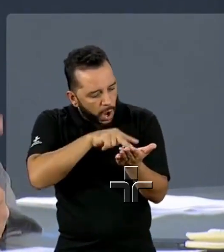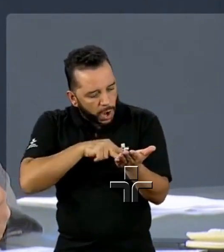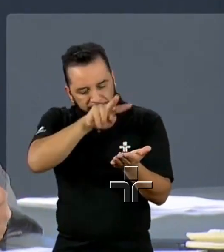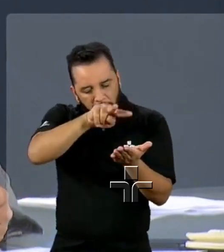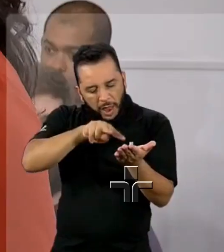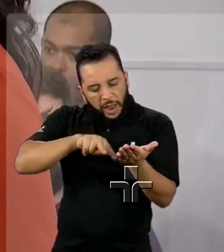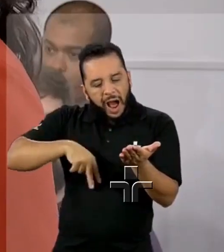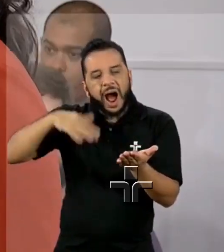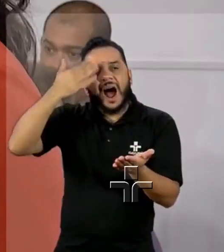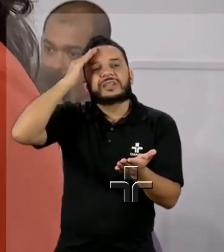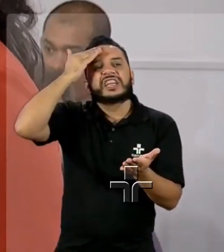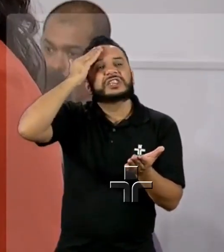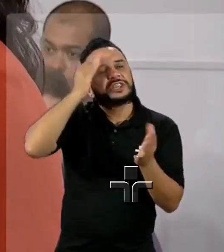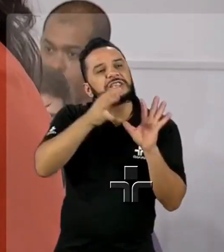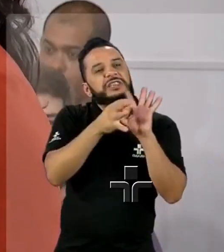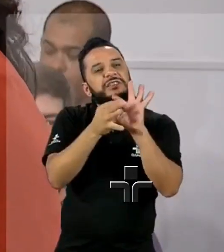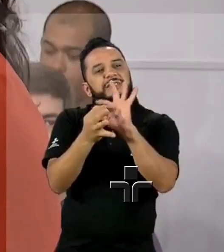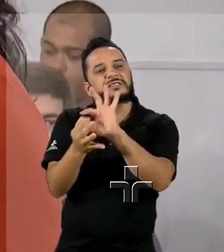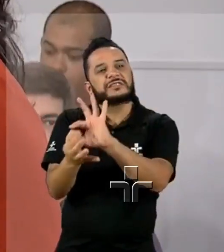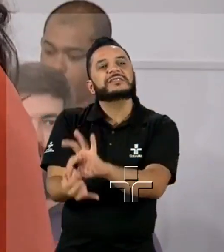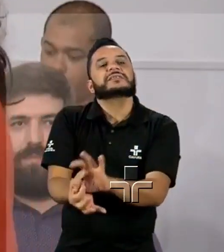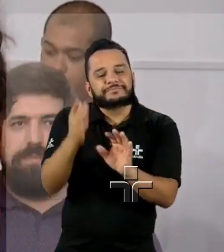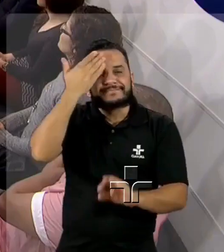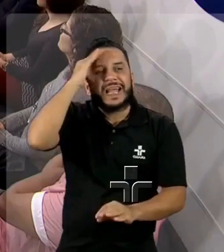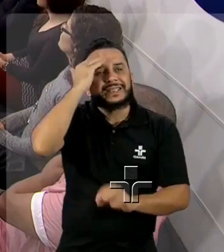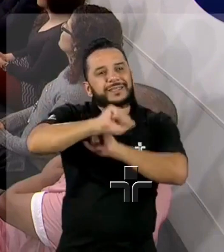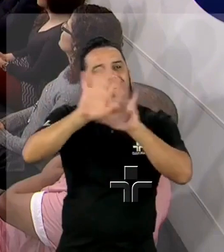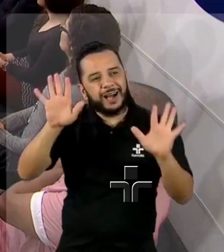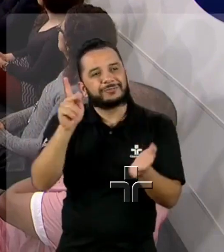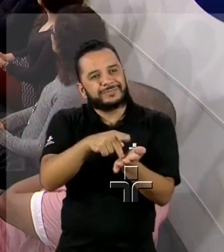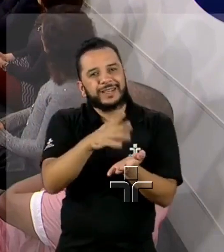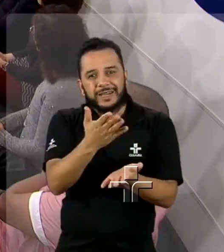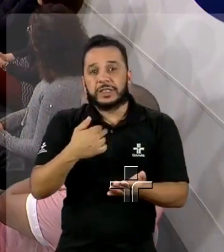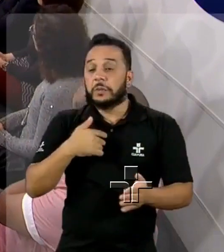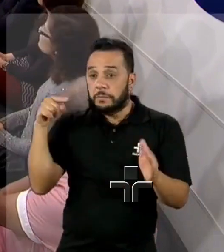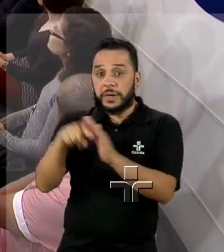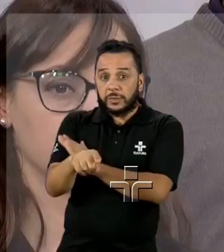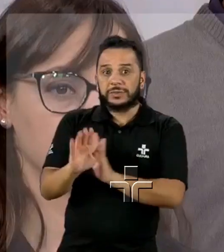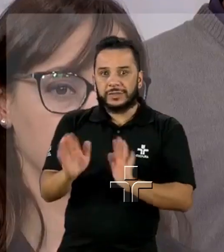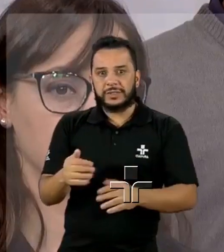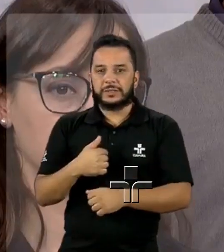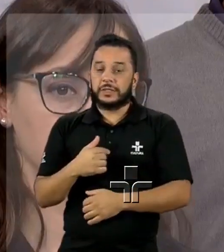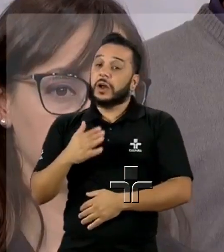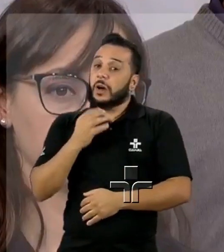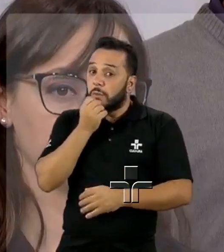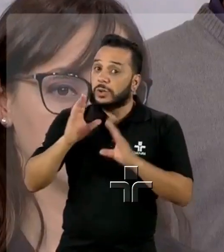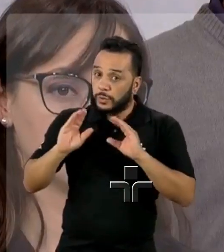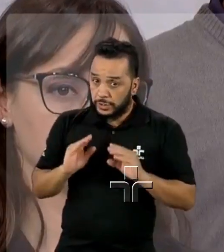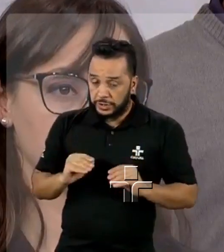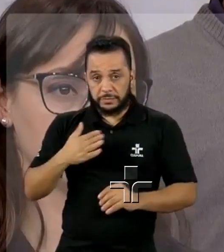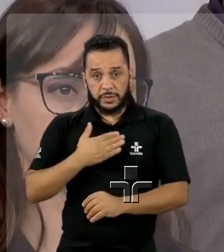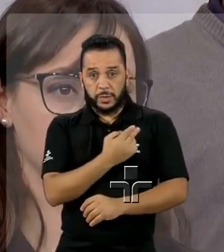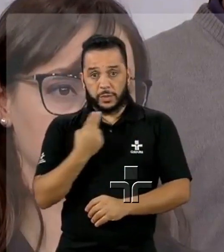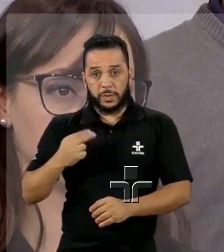para entender ou para compreender. Tem elementos para fazer Sim. esse caminho, né? Sim. Mais uma pergunta daqui, seu nome? Boa noite, meu nome é